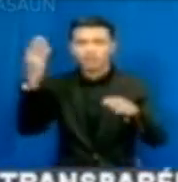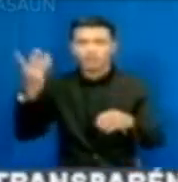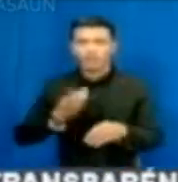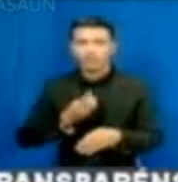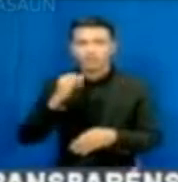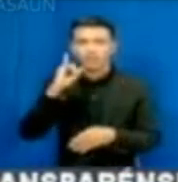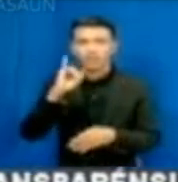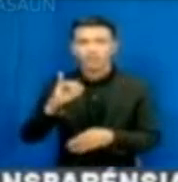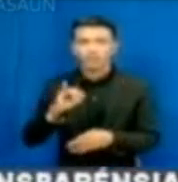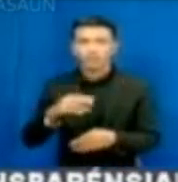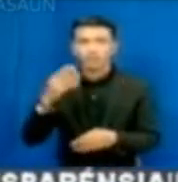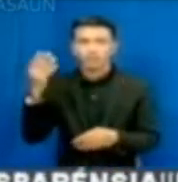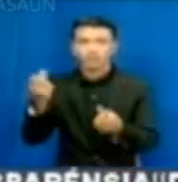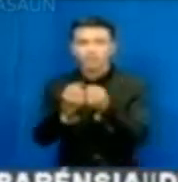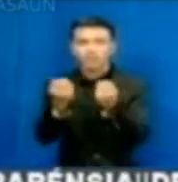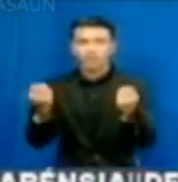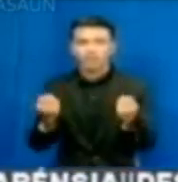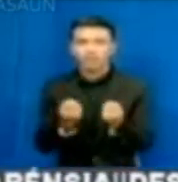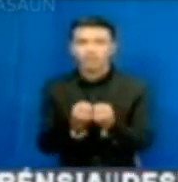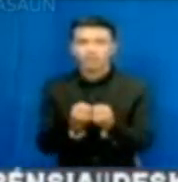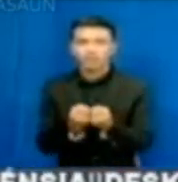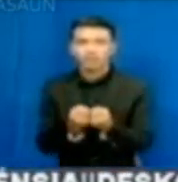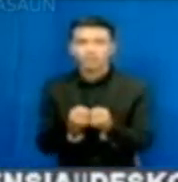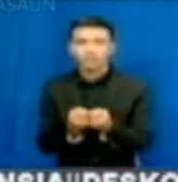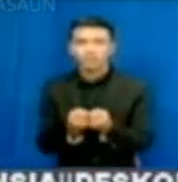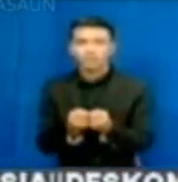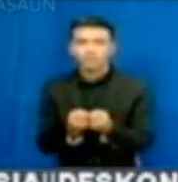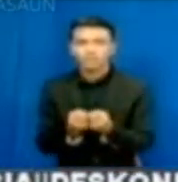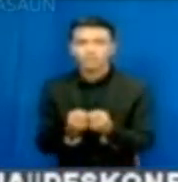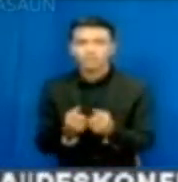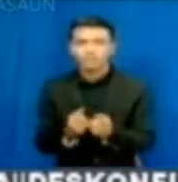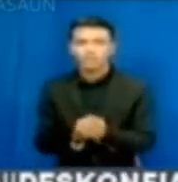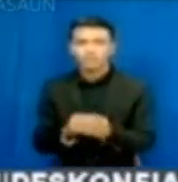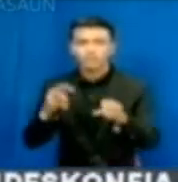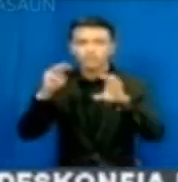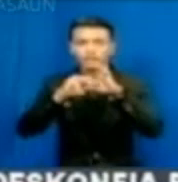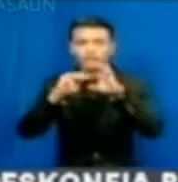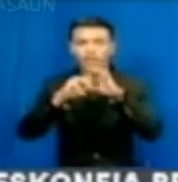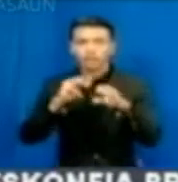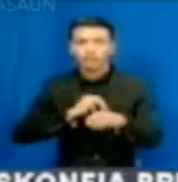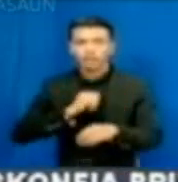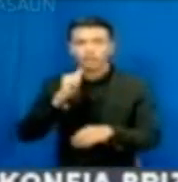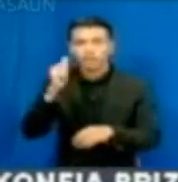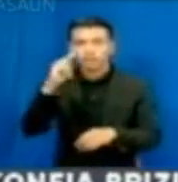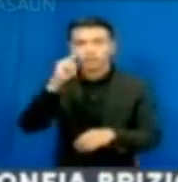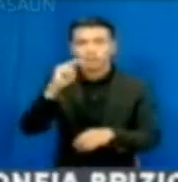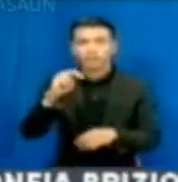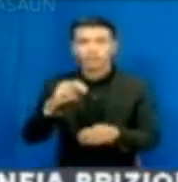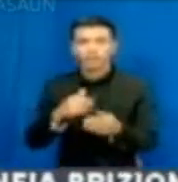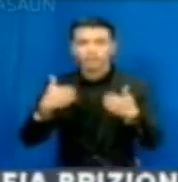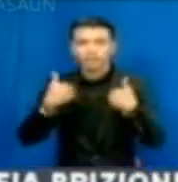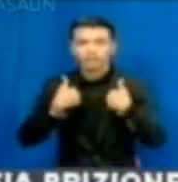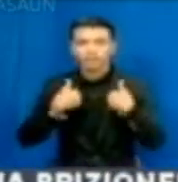Particularmente Iha aldeia Bá dia Aredores mercado Mandewana Nenian Nébese,